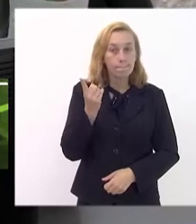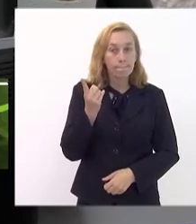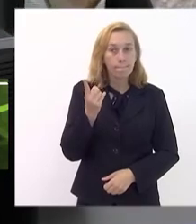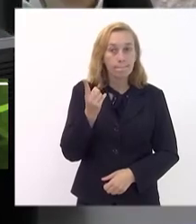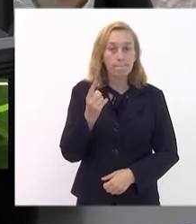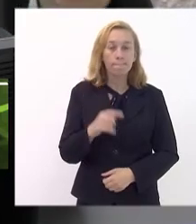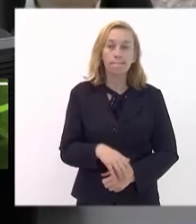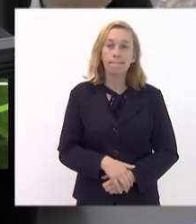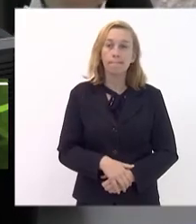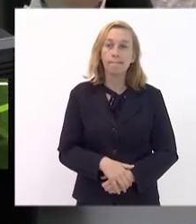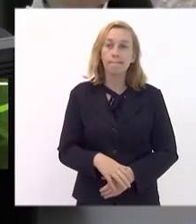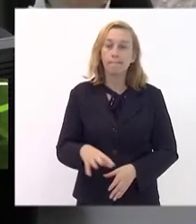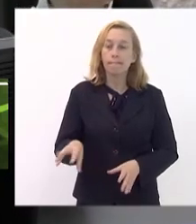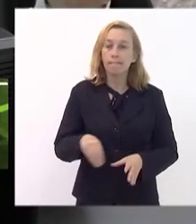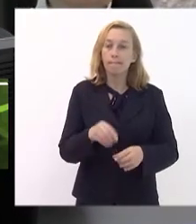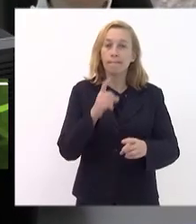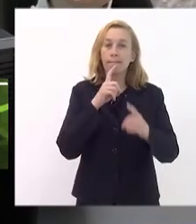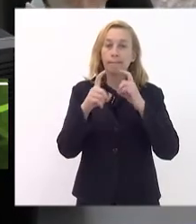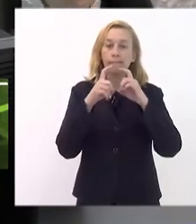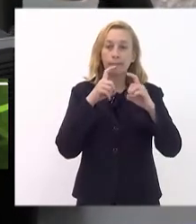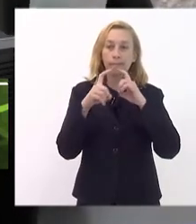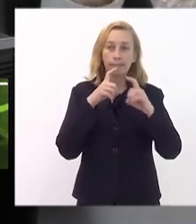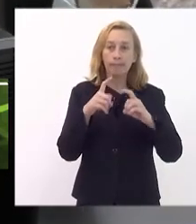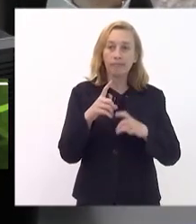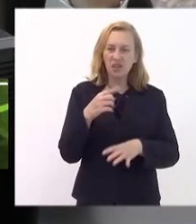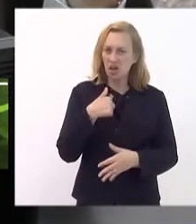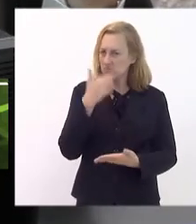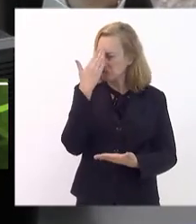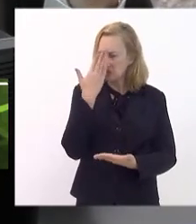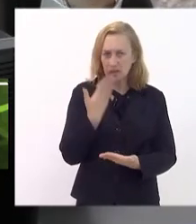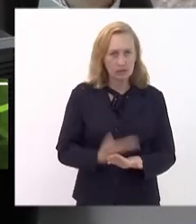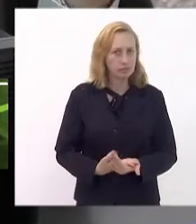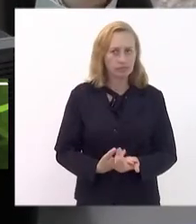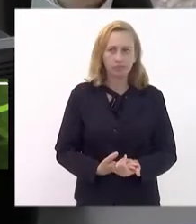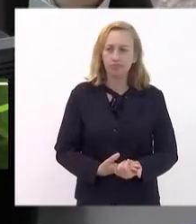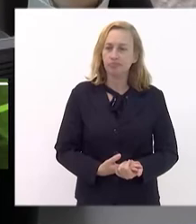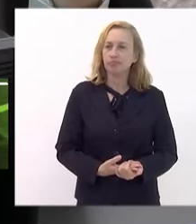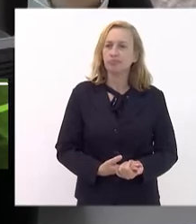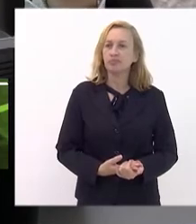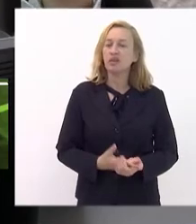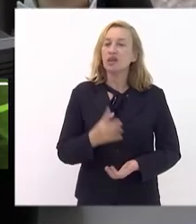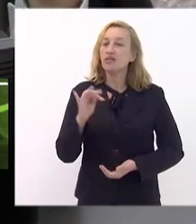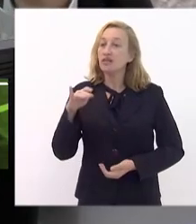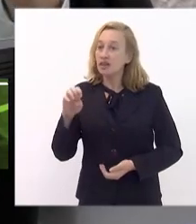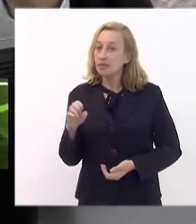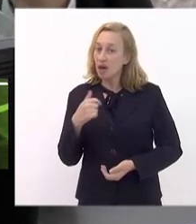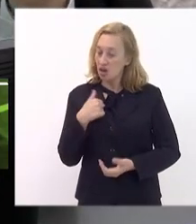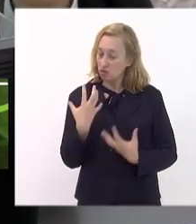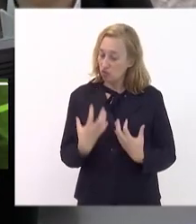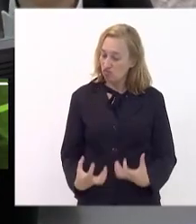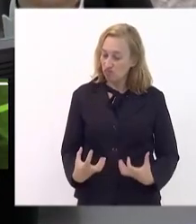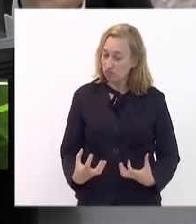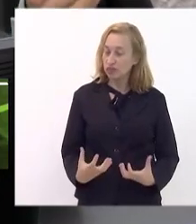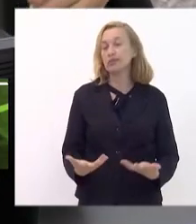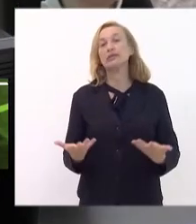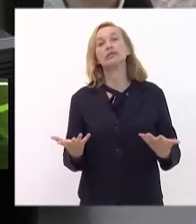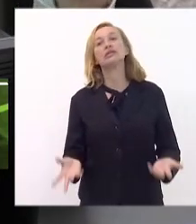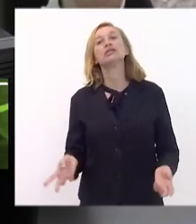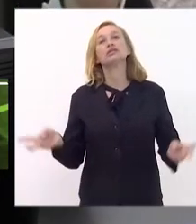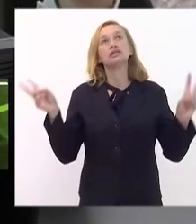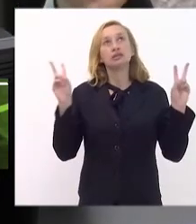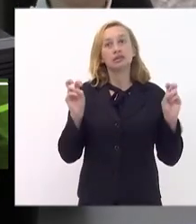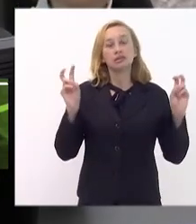como uma discussão. Porque eu não acredito, o Felipe, por isso que eu sou chato com esse negócio de.